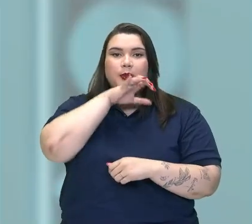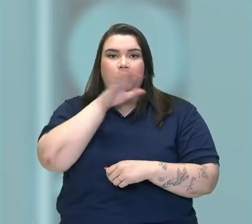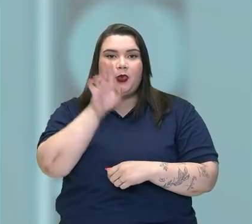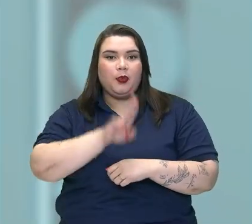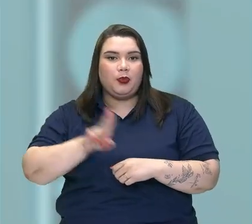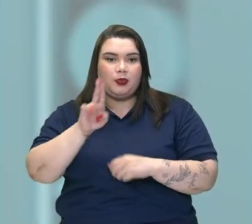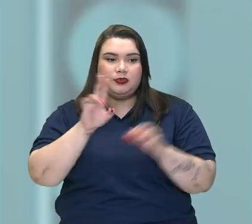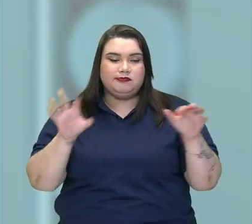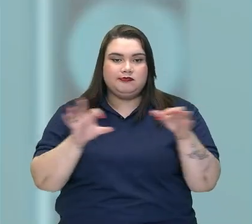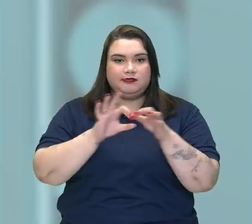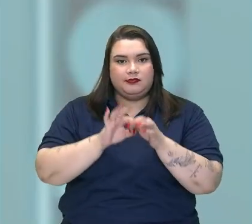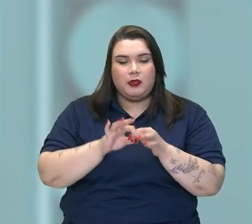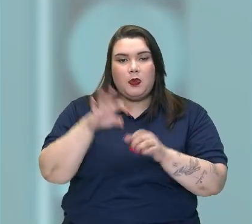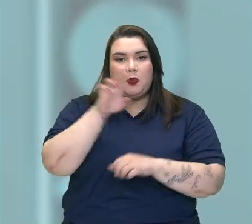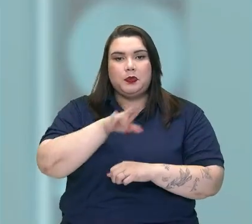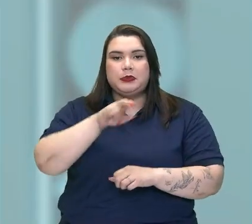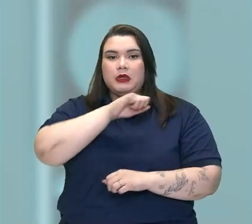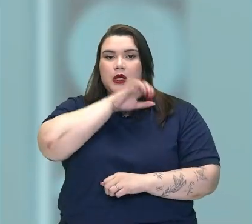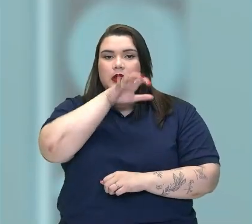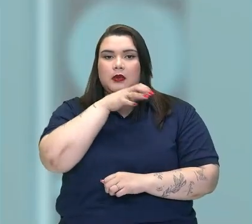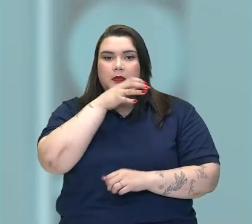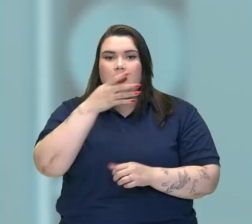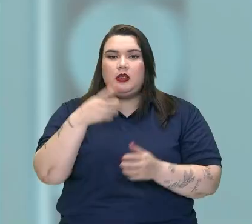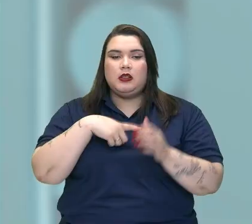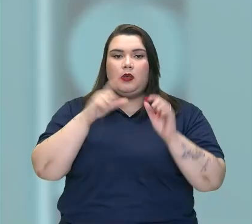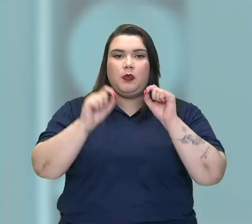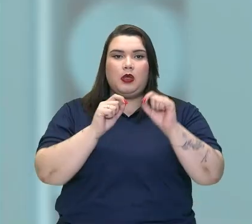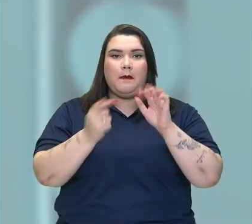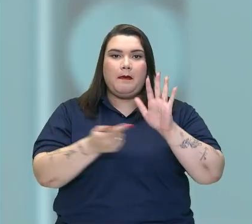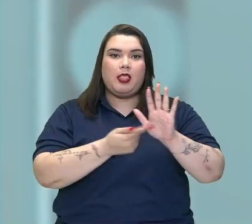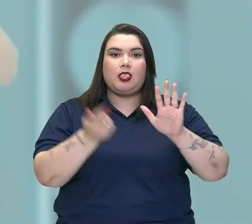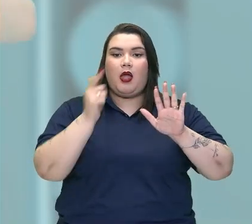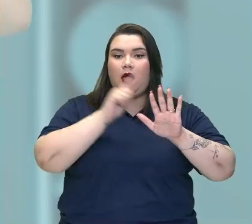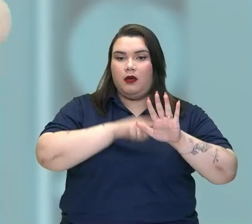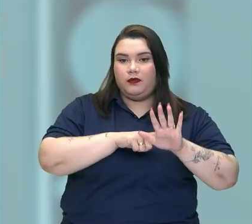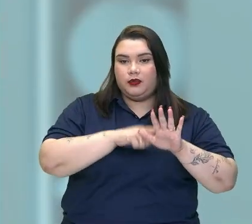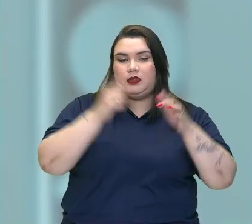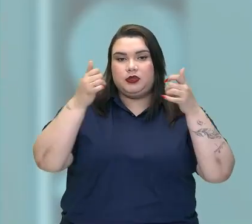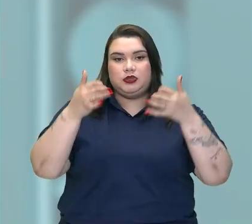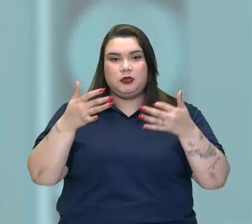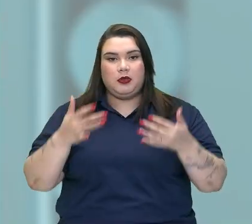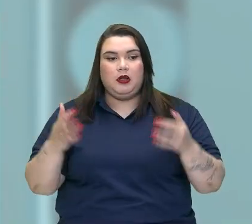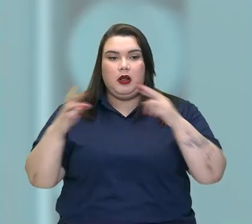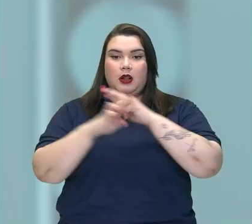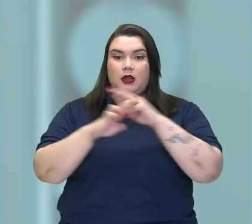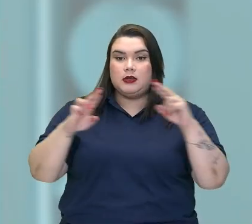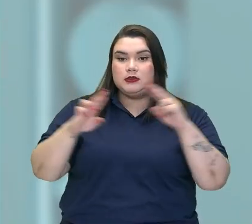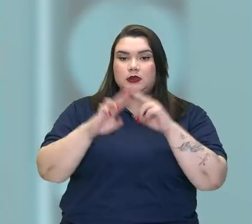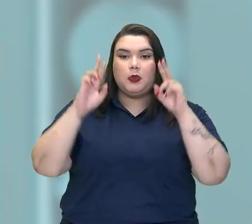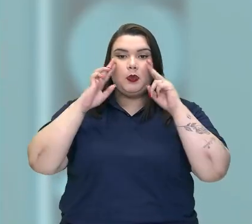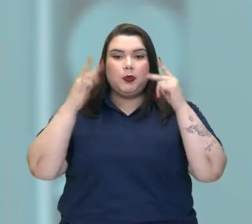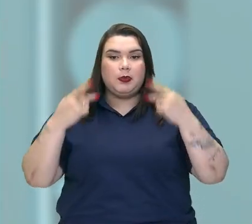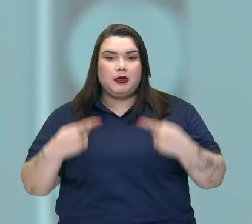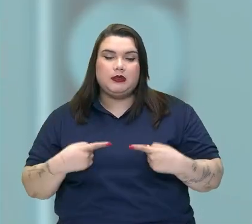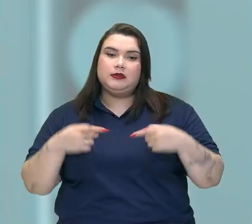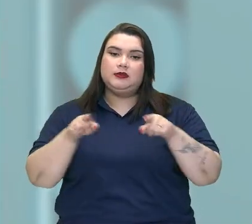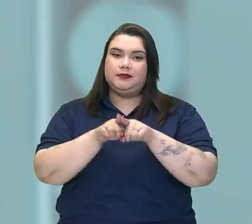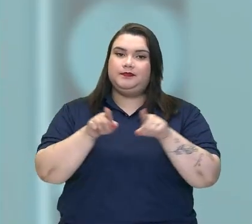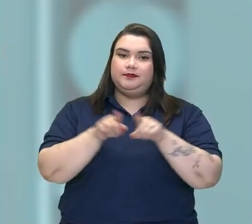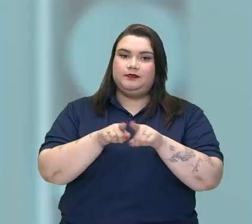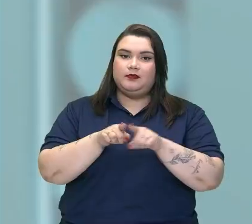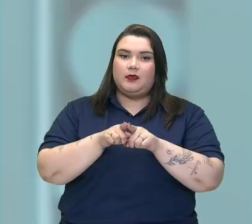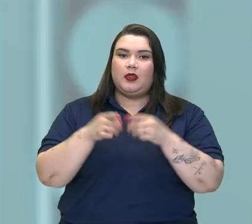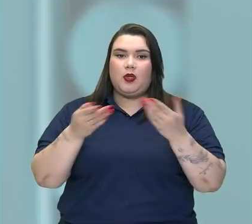utiliza muito dos animais para fazer uma metaforização, digamos assim, dessas relações humanas também, que quando a gente